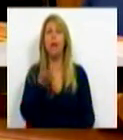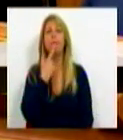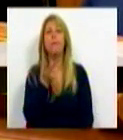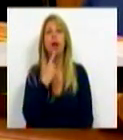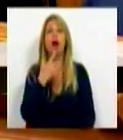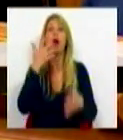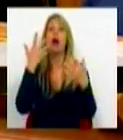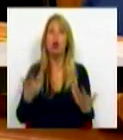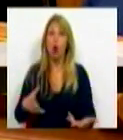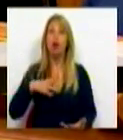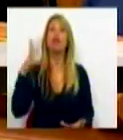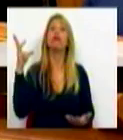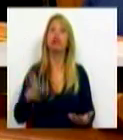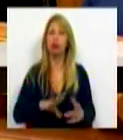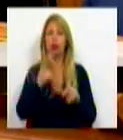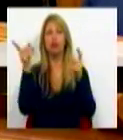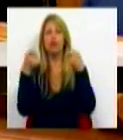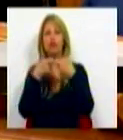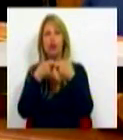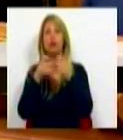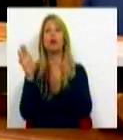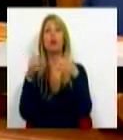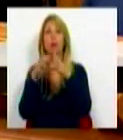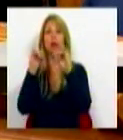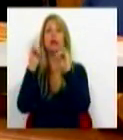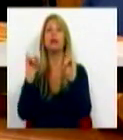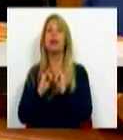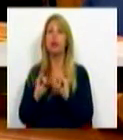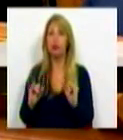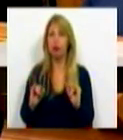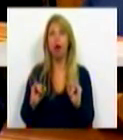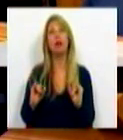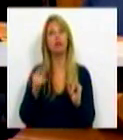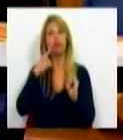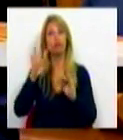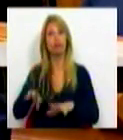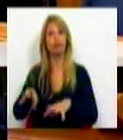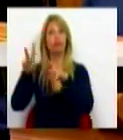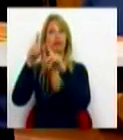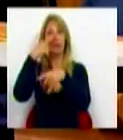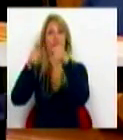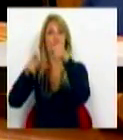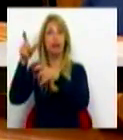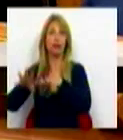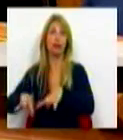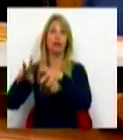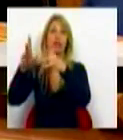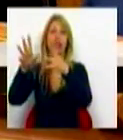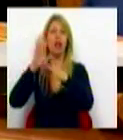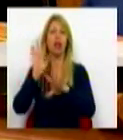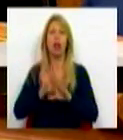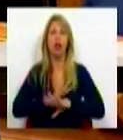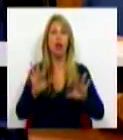que Portugal vai estar alinhado com a comunidade internacional civilizada e deixa de estar alinhado com um